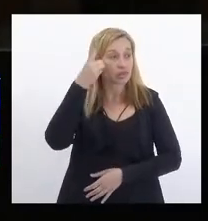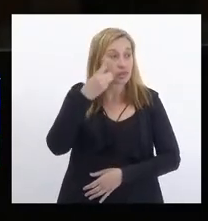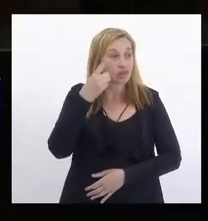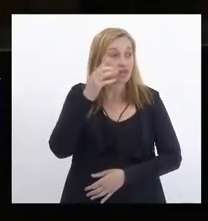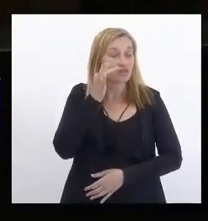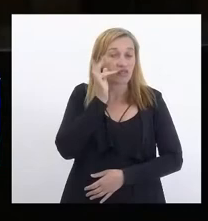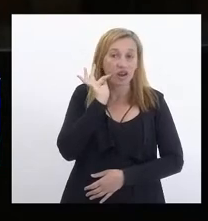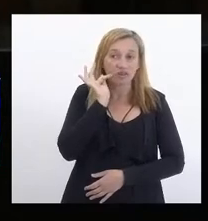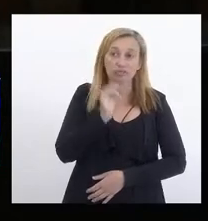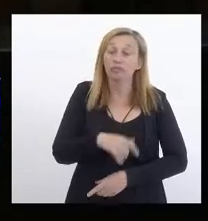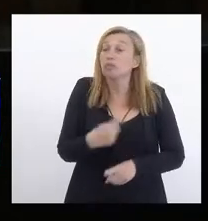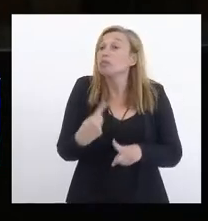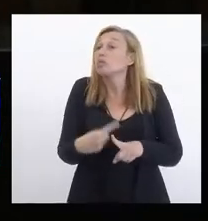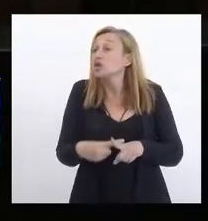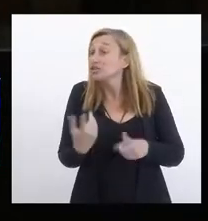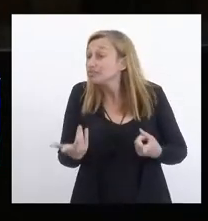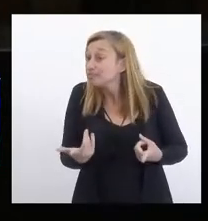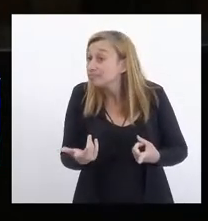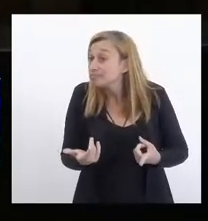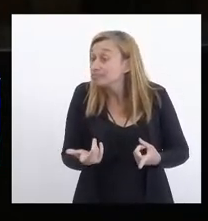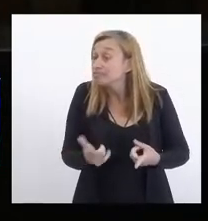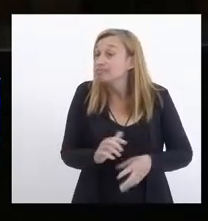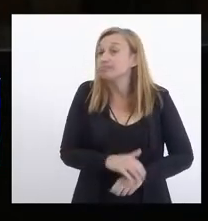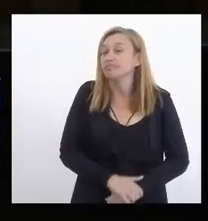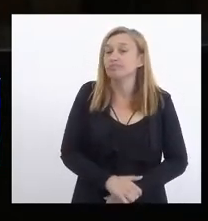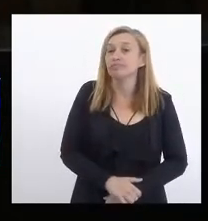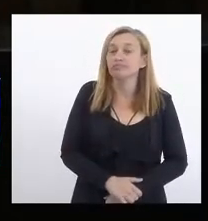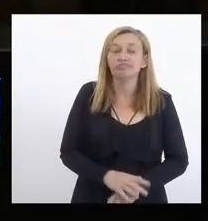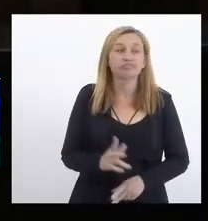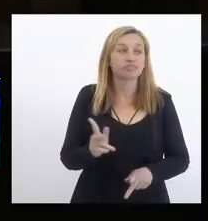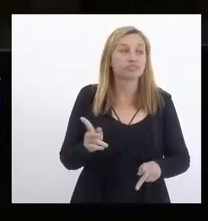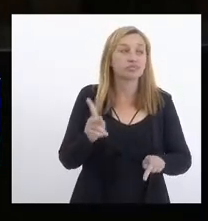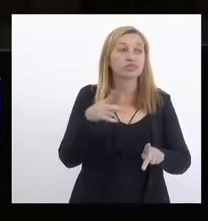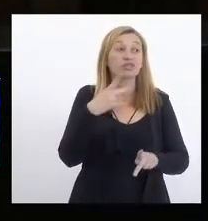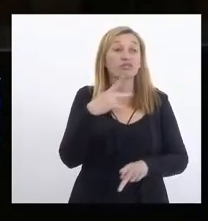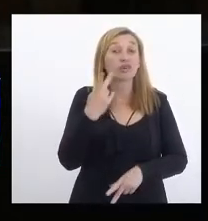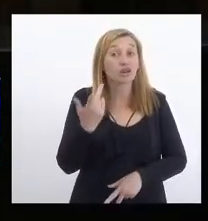Serafini, porque as falações,